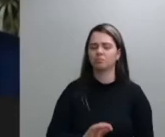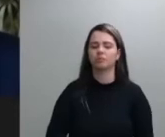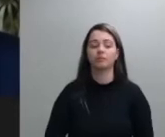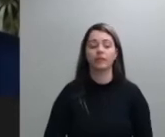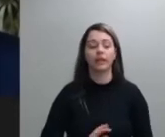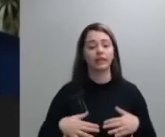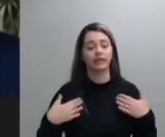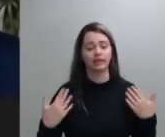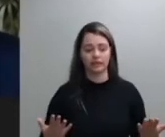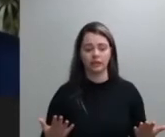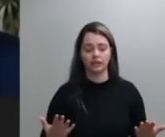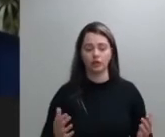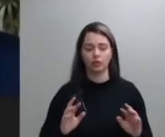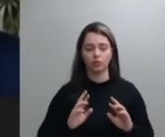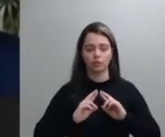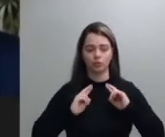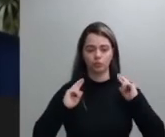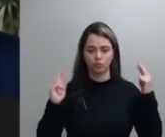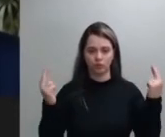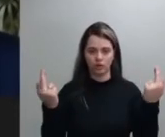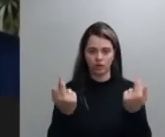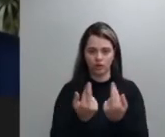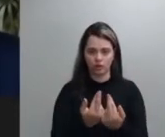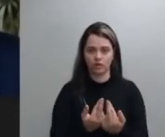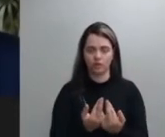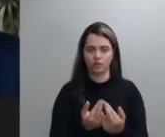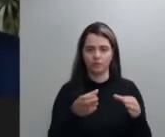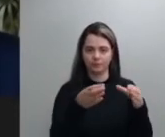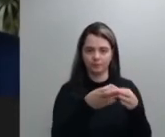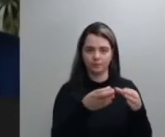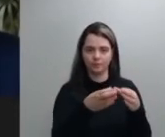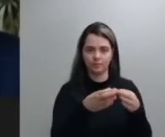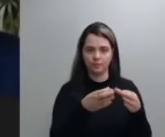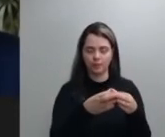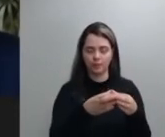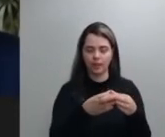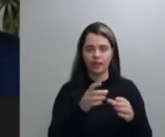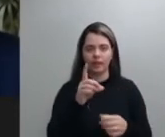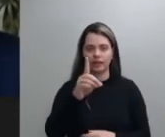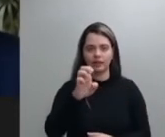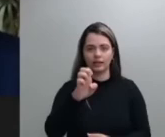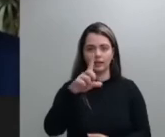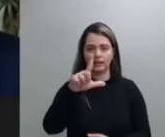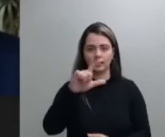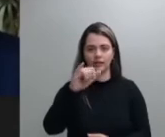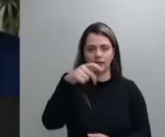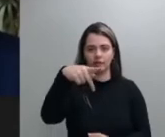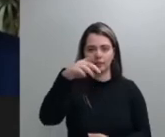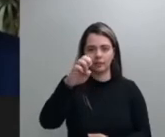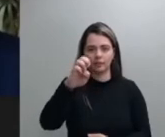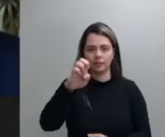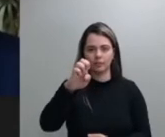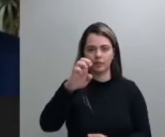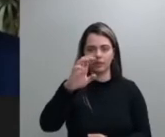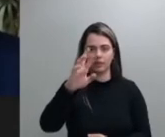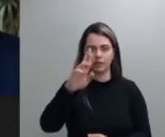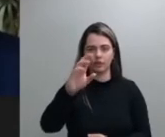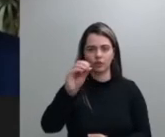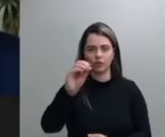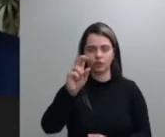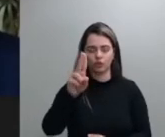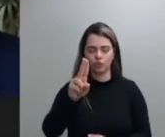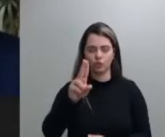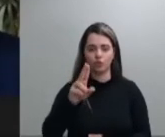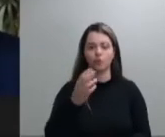deliberou por reconhecer a competência da segunda sessão para o exame da matéria e por